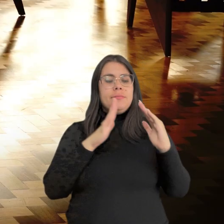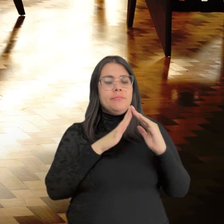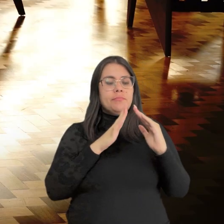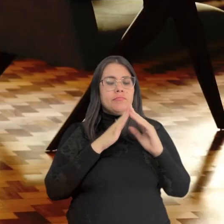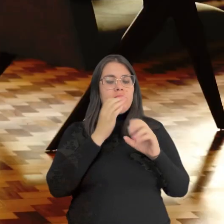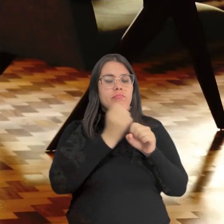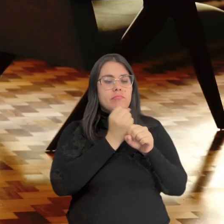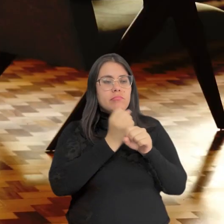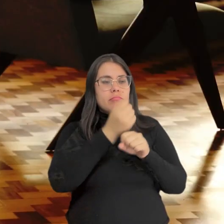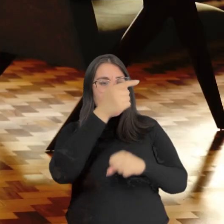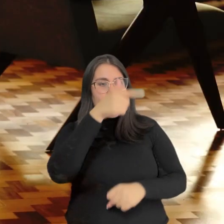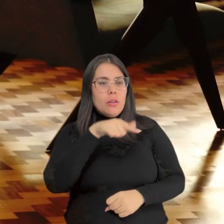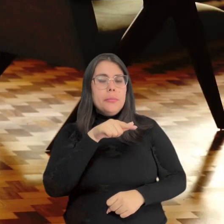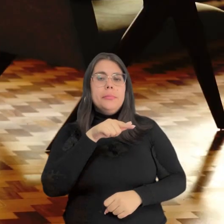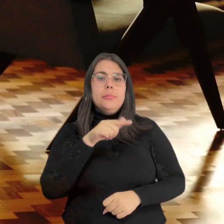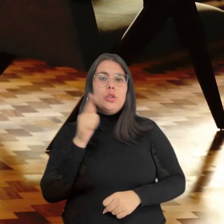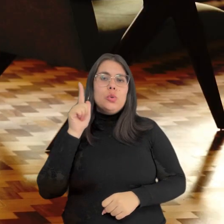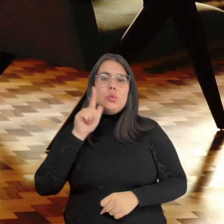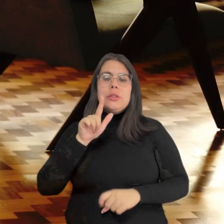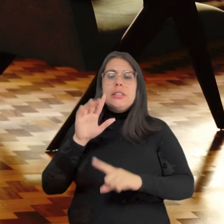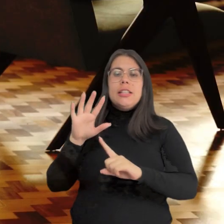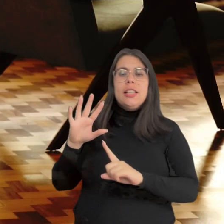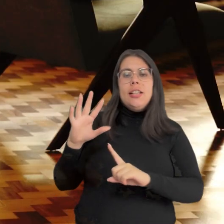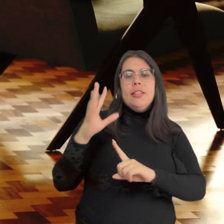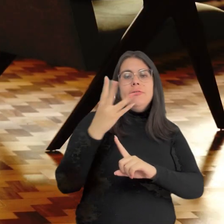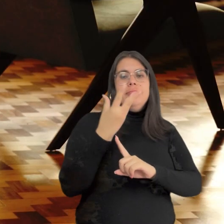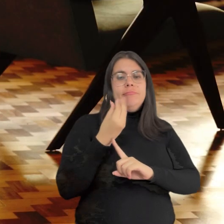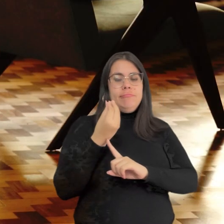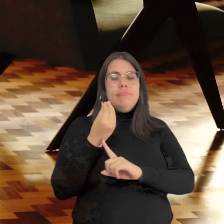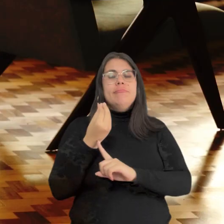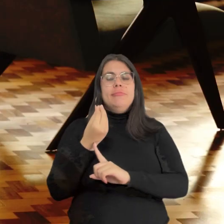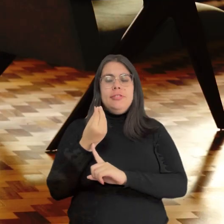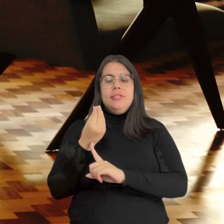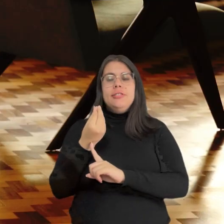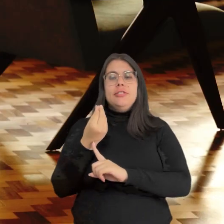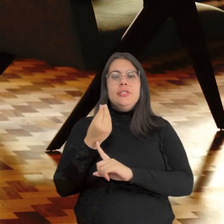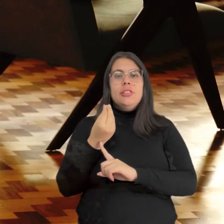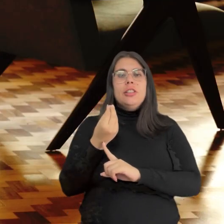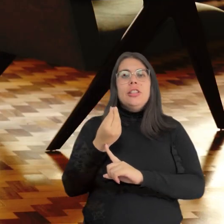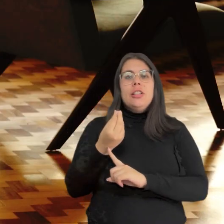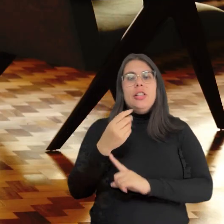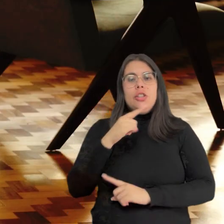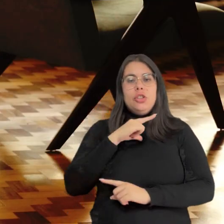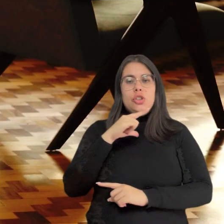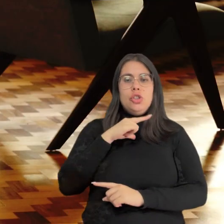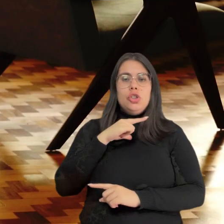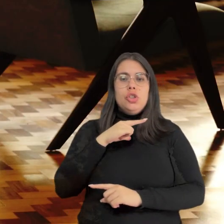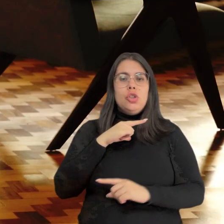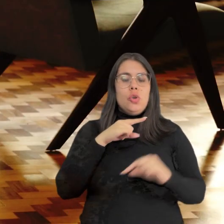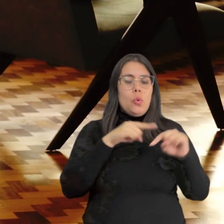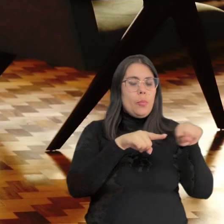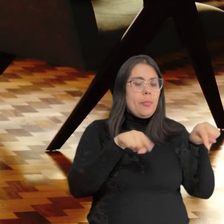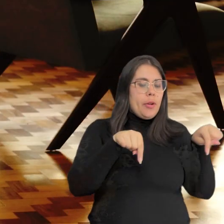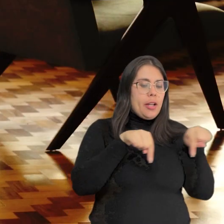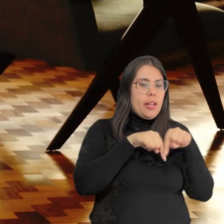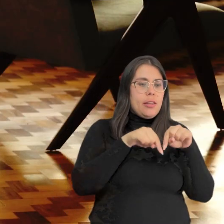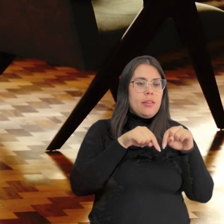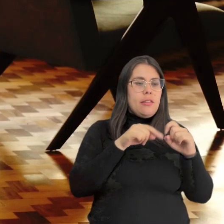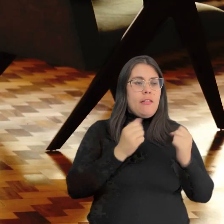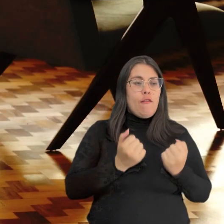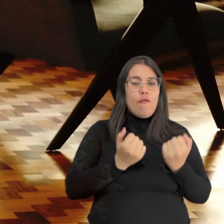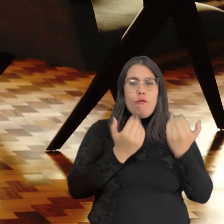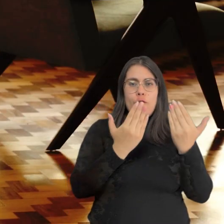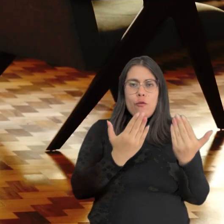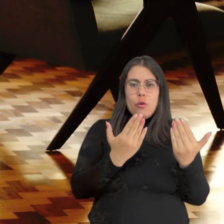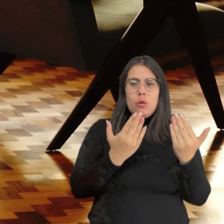Brito. Ela tinha uma edícula, que não era projeto do Rino Levi, e que tinha suas características